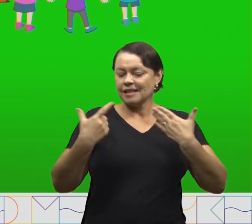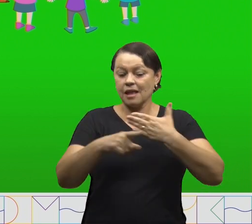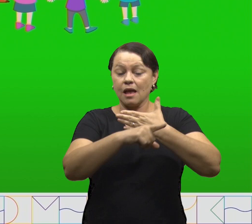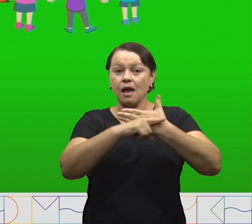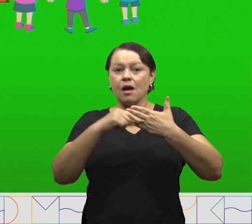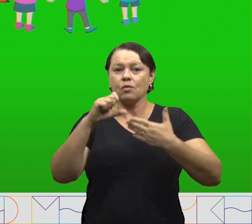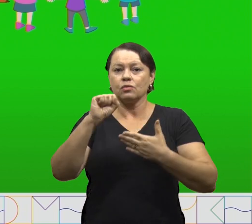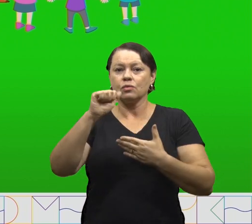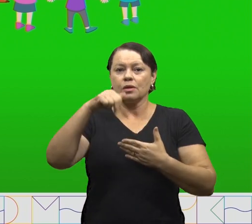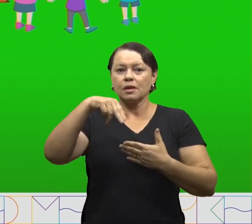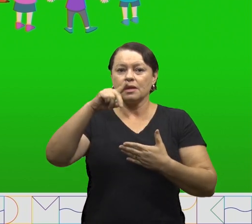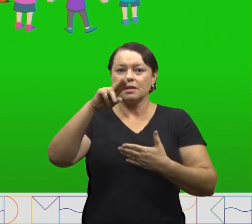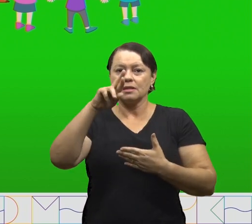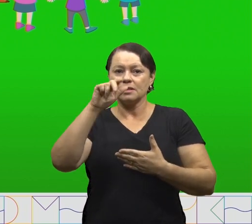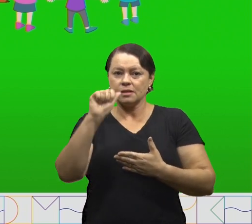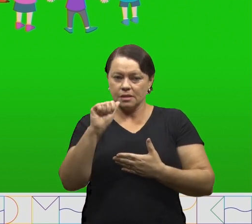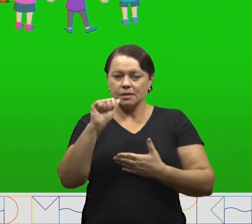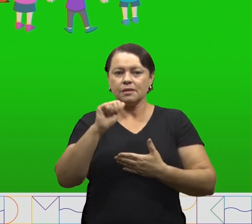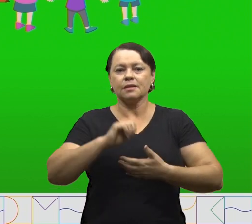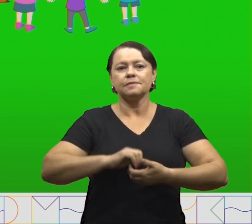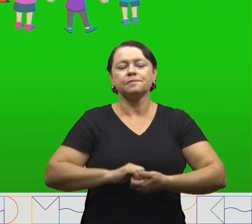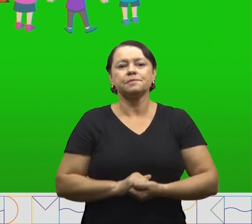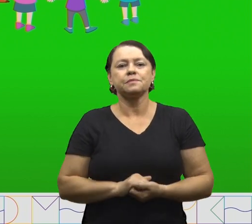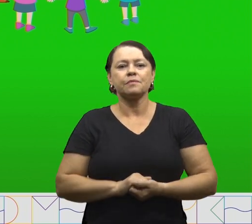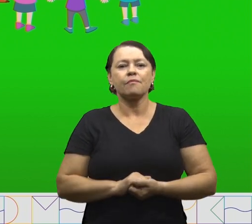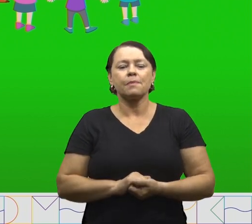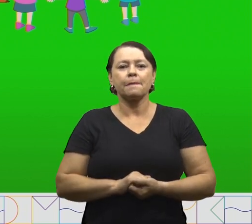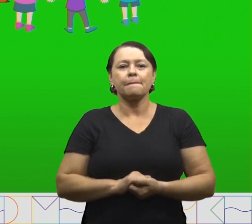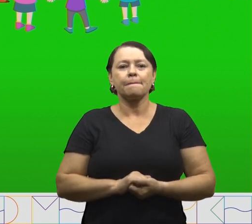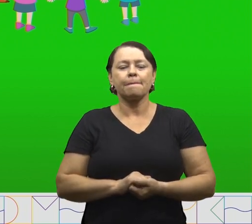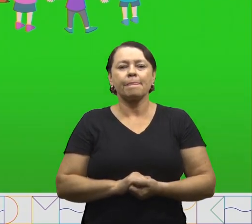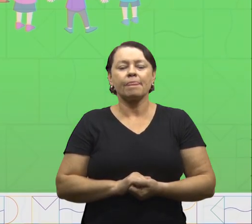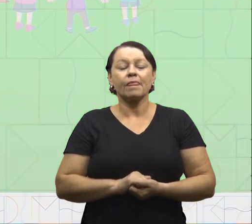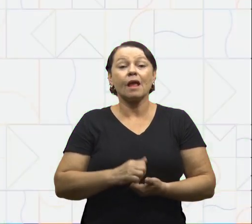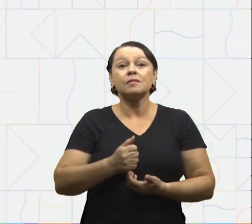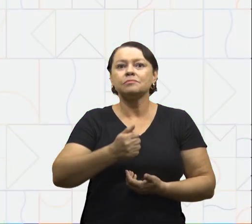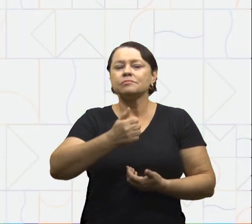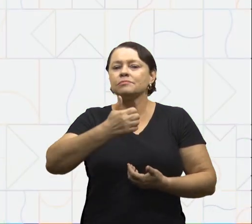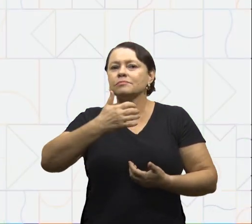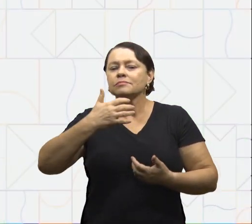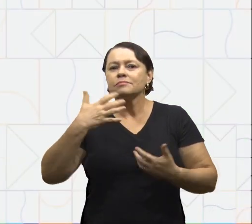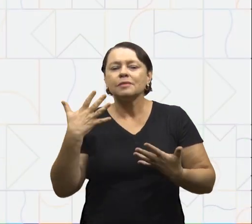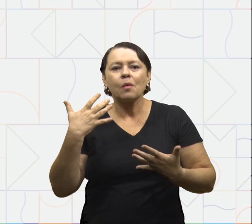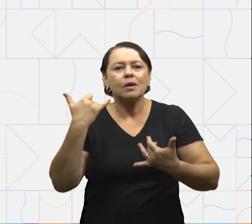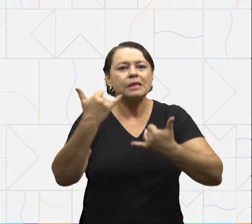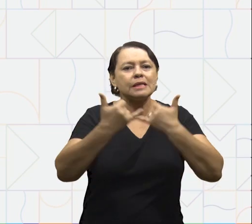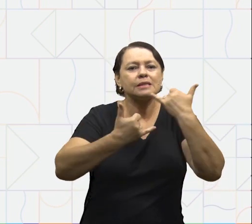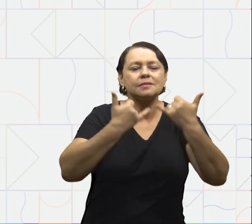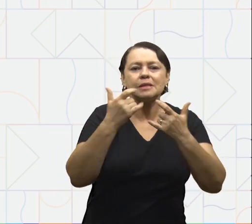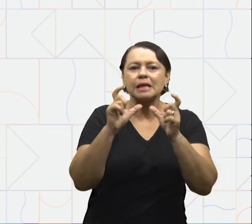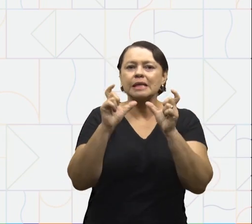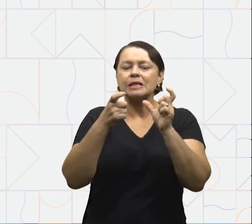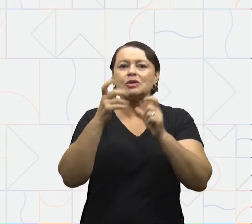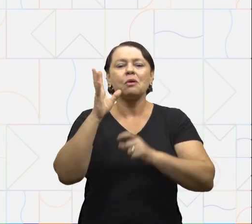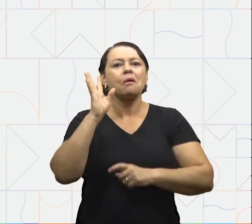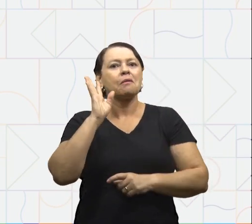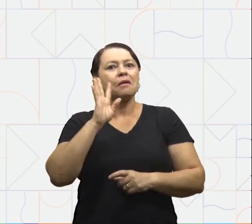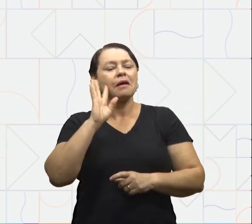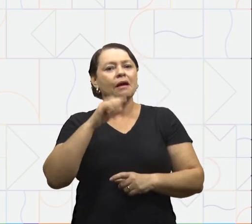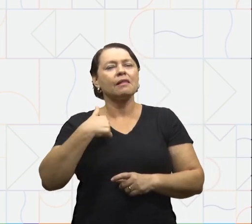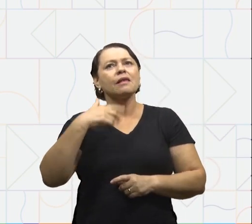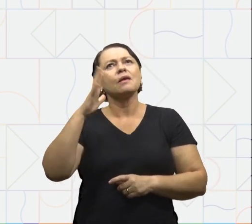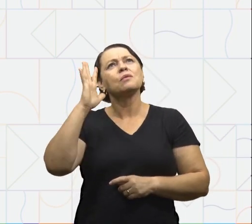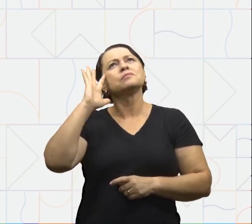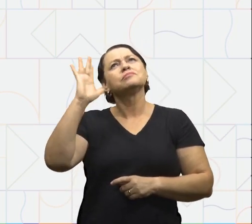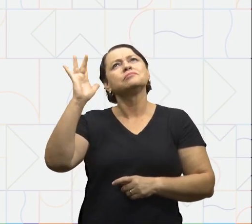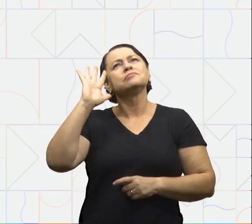alegria. Autora Sandra Ferreira Barbosa. Quantas brincadeiras e jogos legais! Essa poesia me